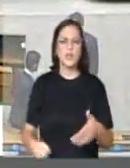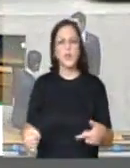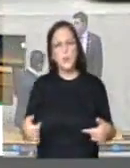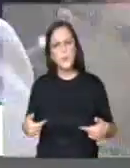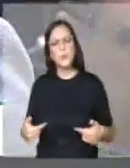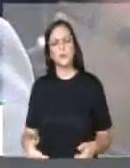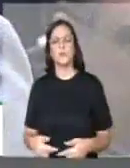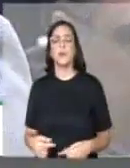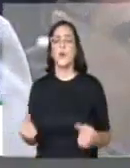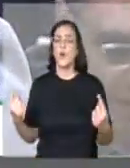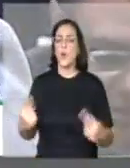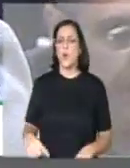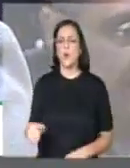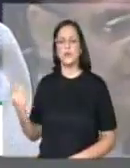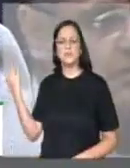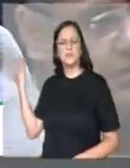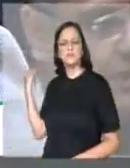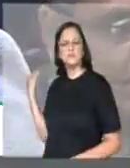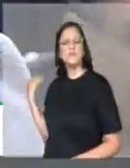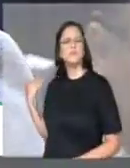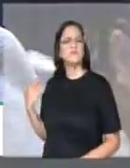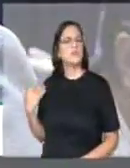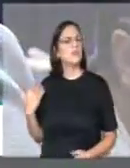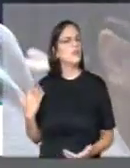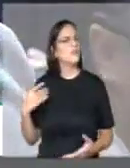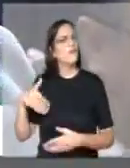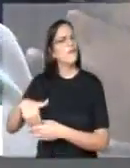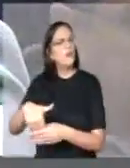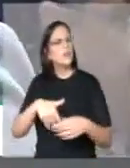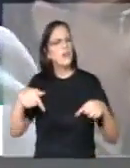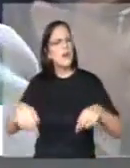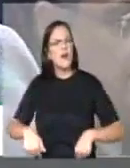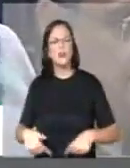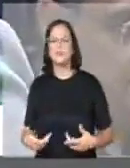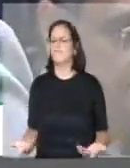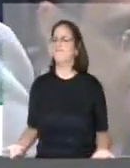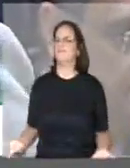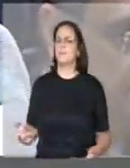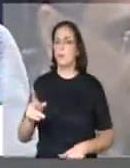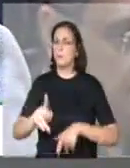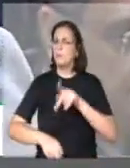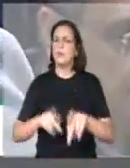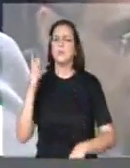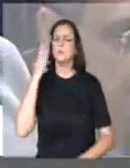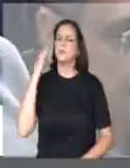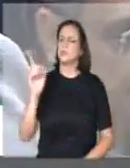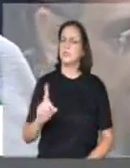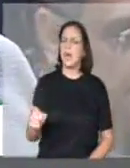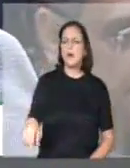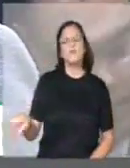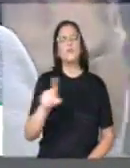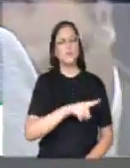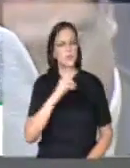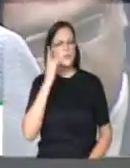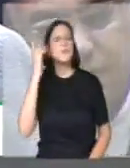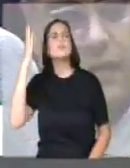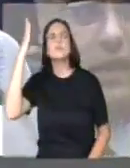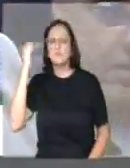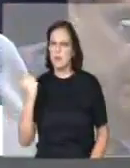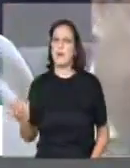últimas votações que nós temos assistido aqui nesta casa. A população não sabe, mas os nobres parlamentares sabem bem